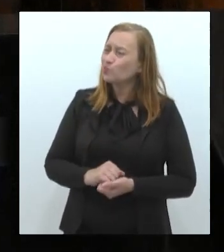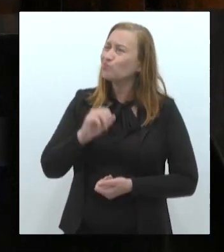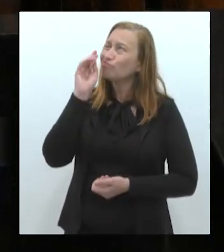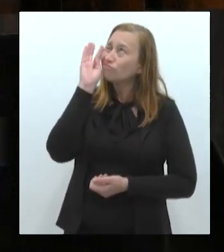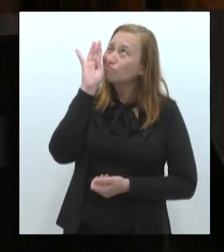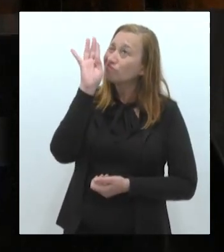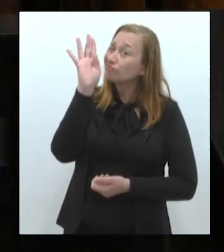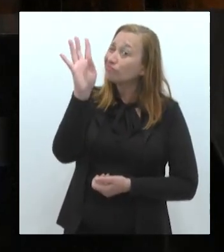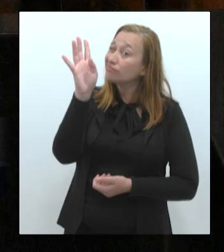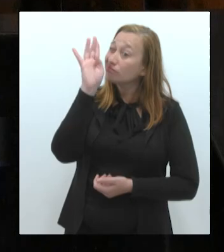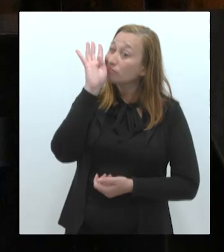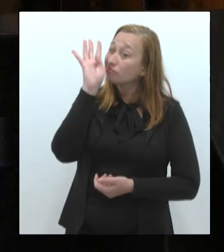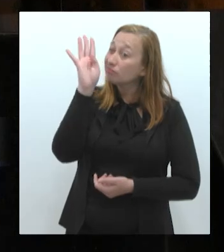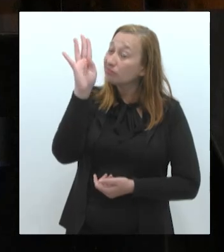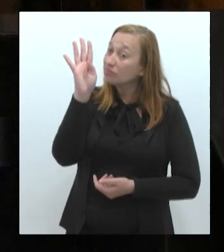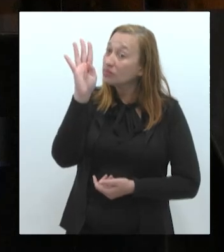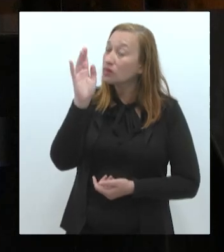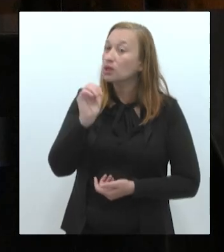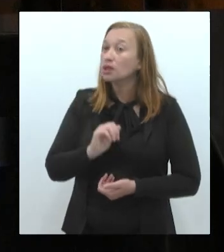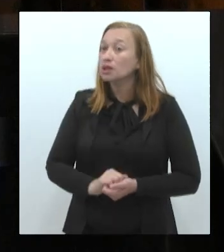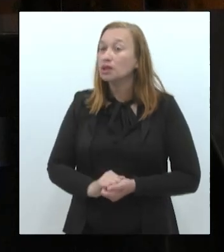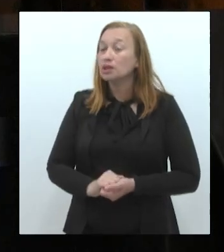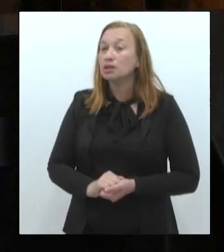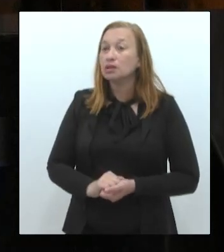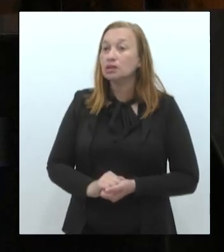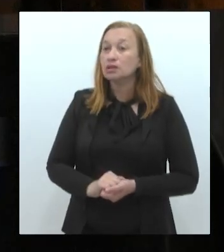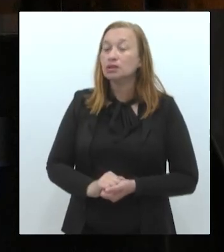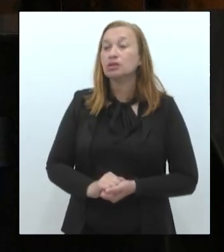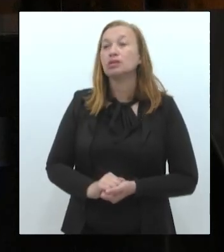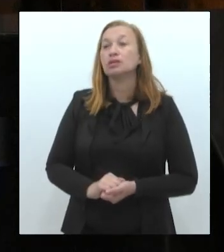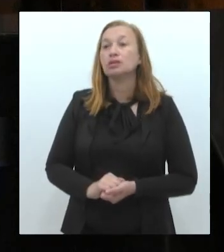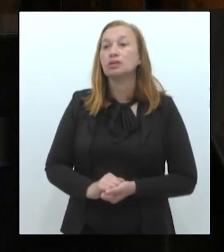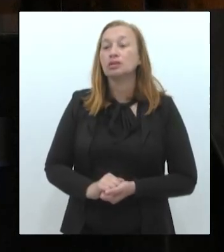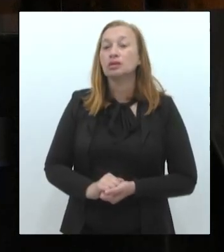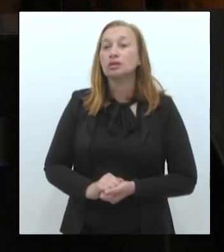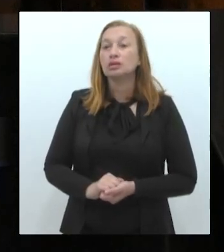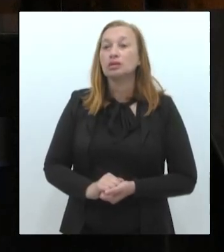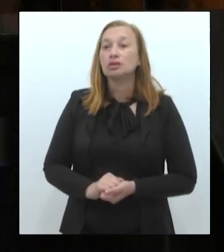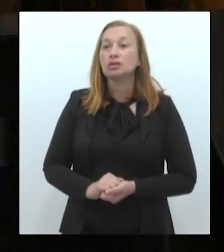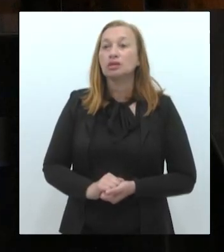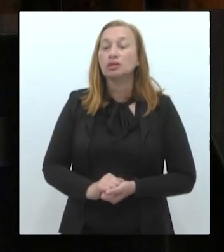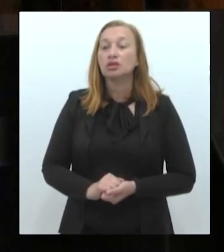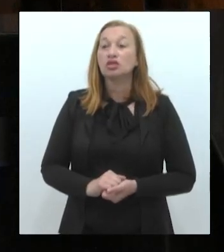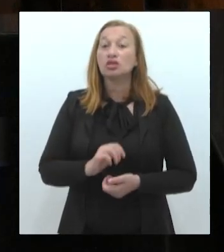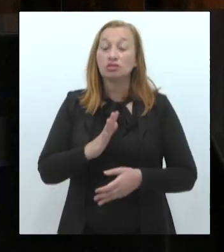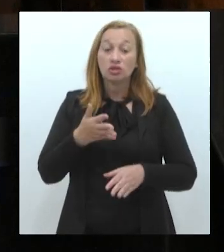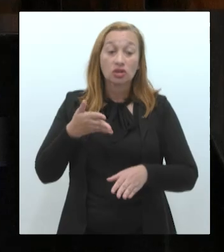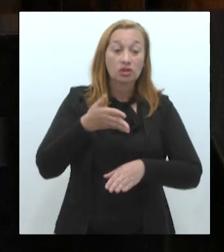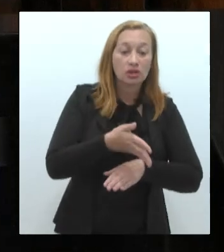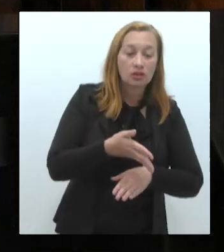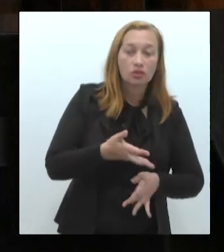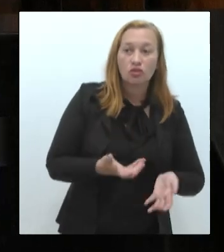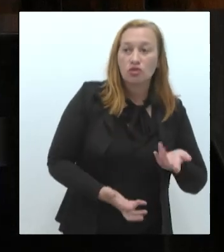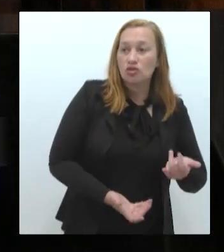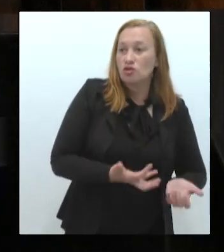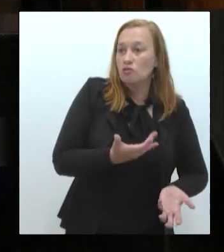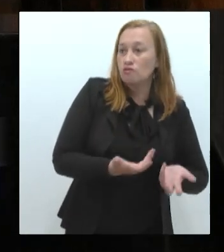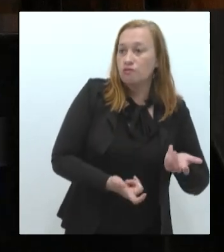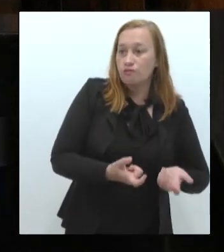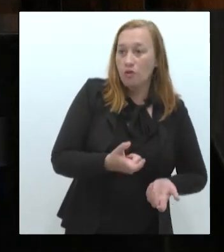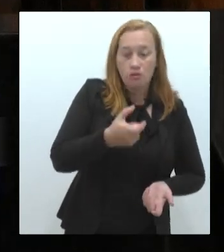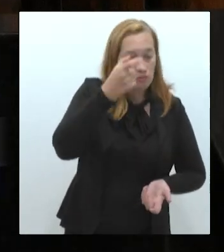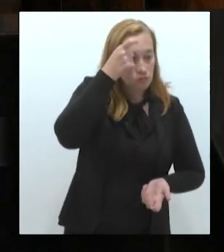imaginou que estava na porta do inferno. O incêndio